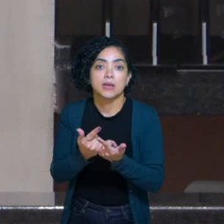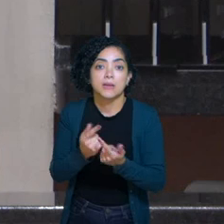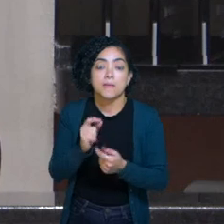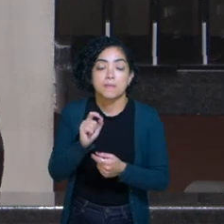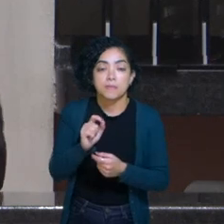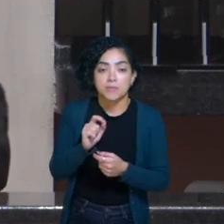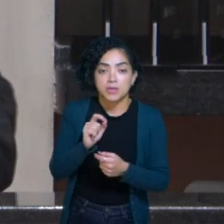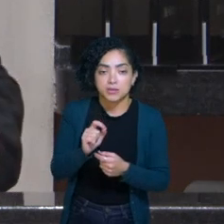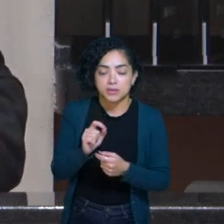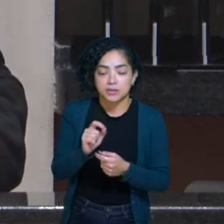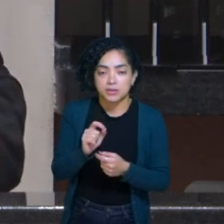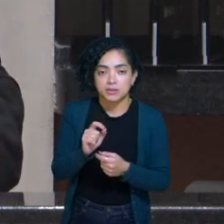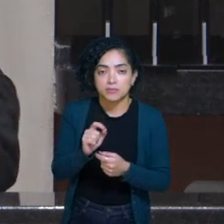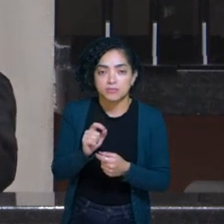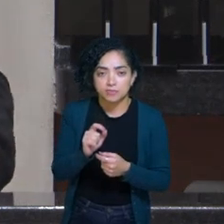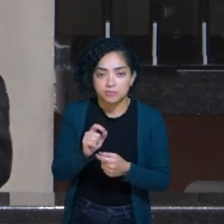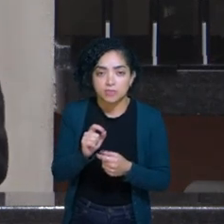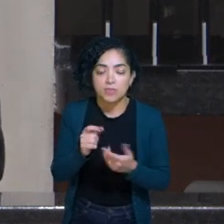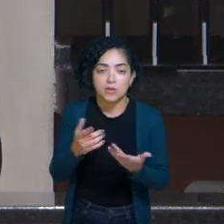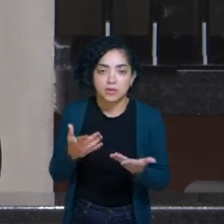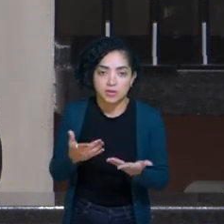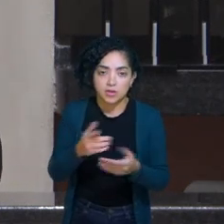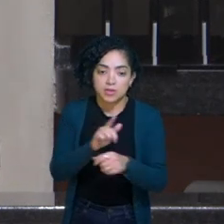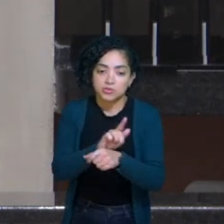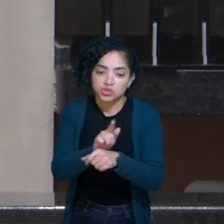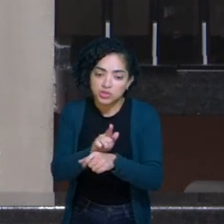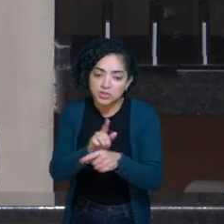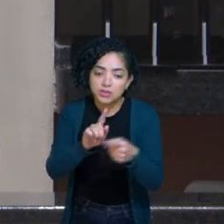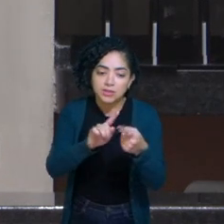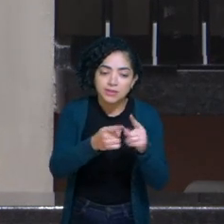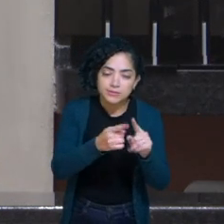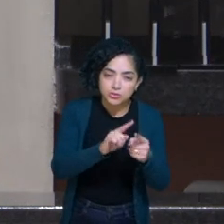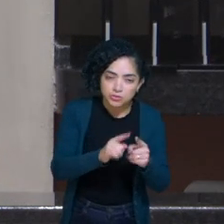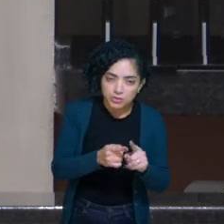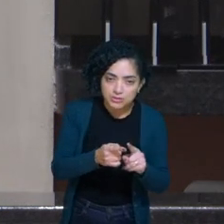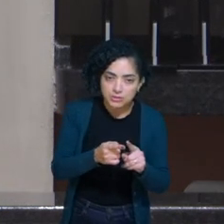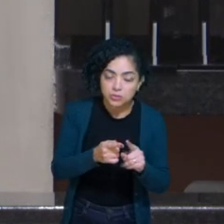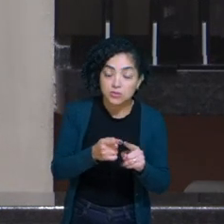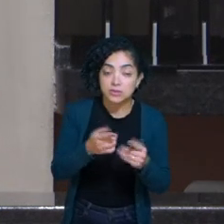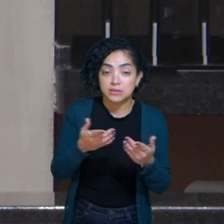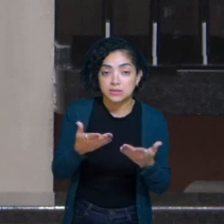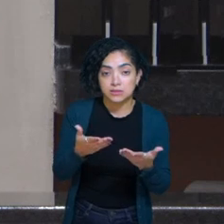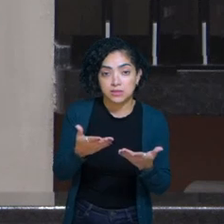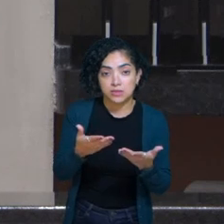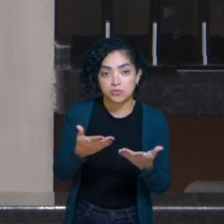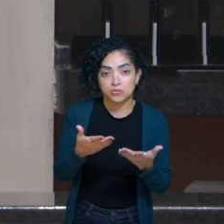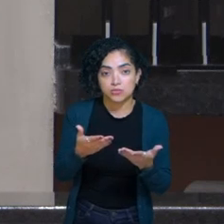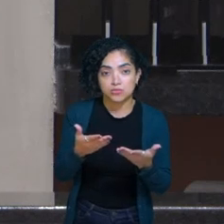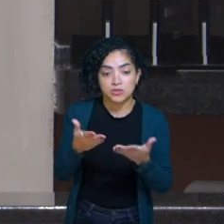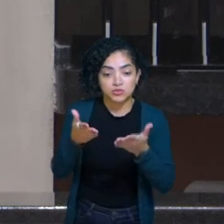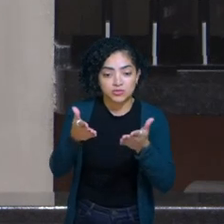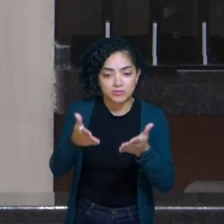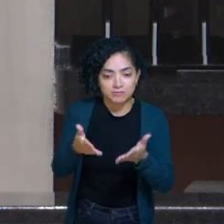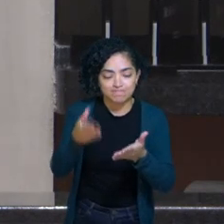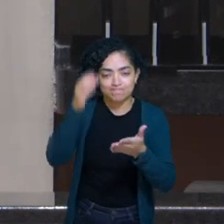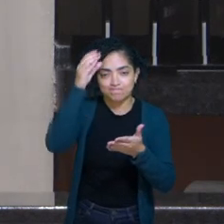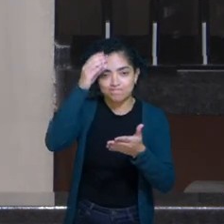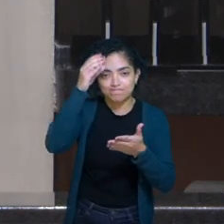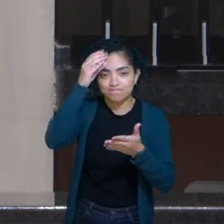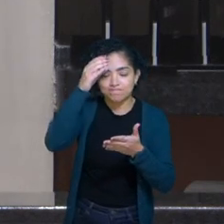para gerir essa articulação Então eu fico chego aqui eh com uma